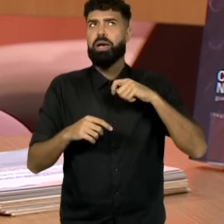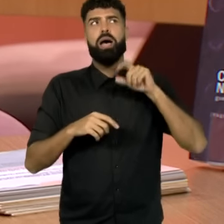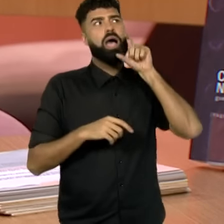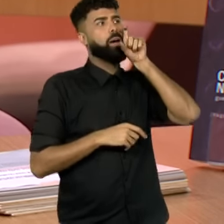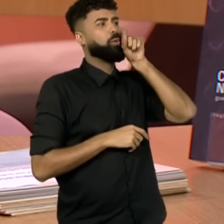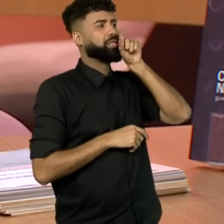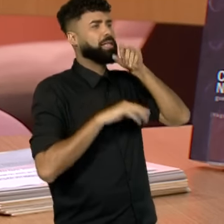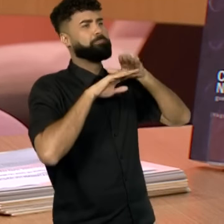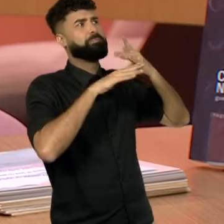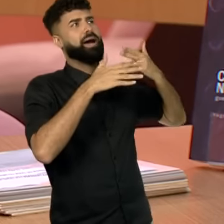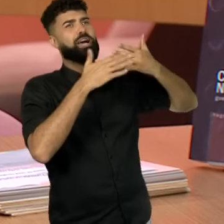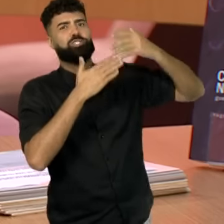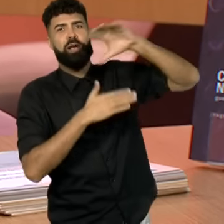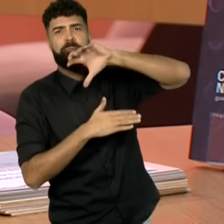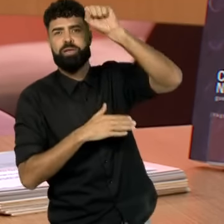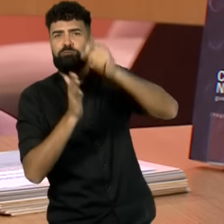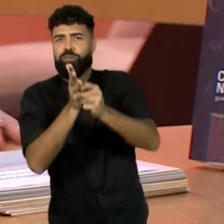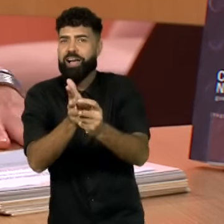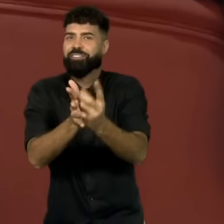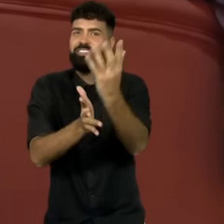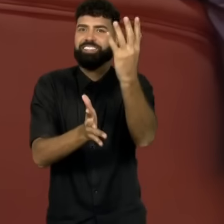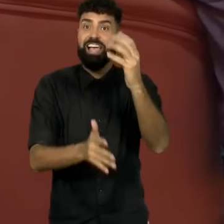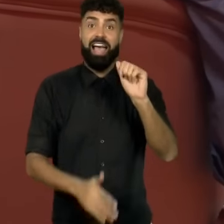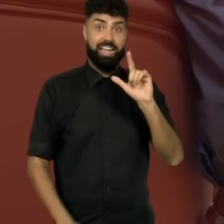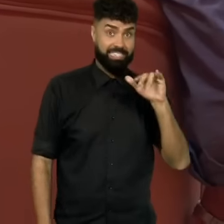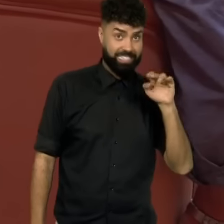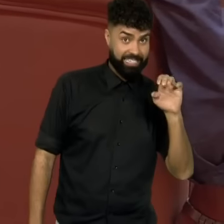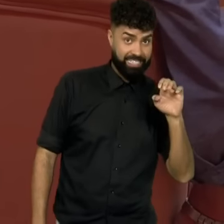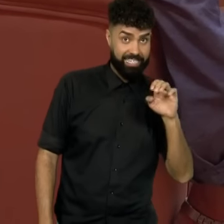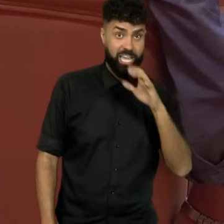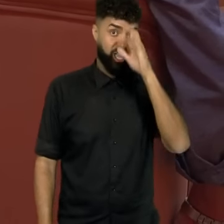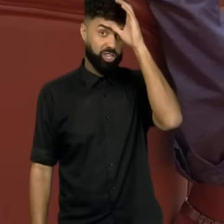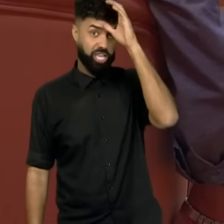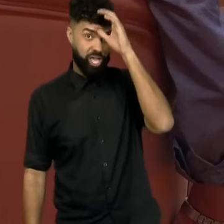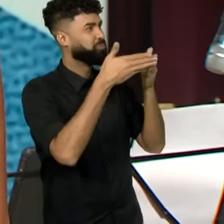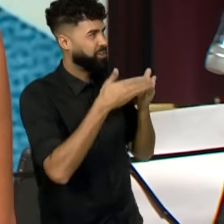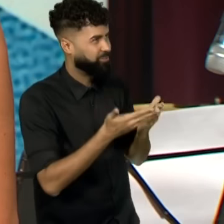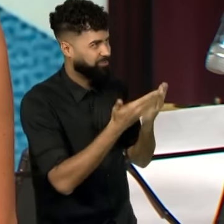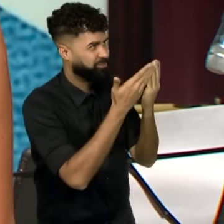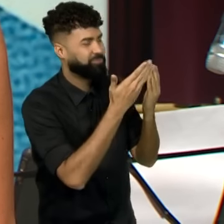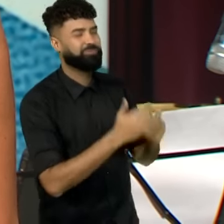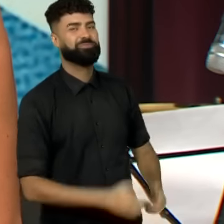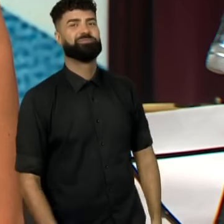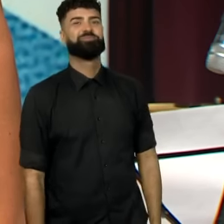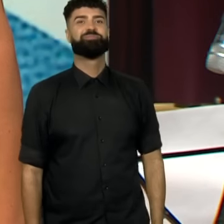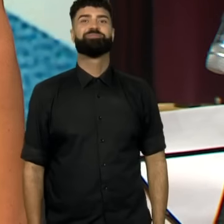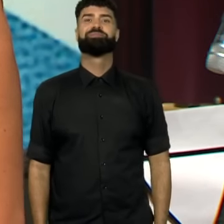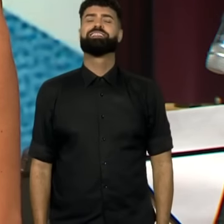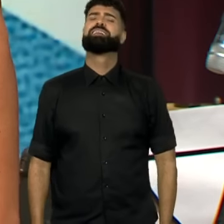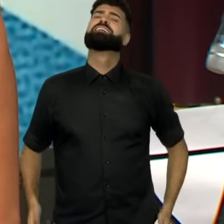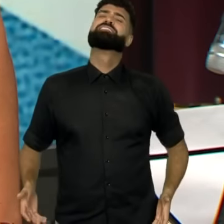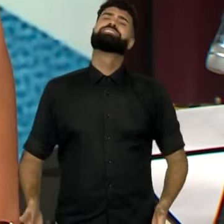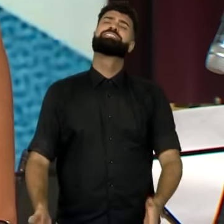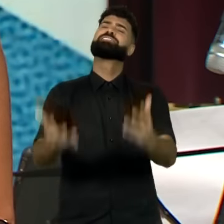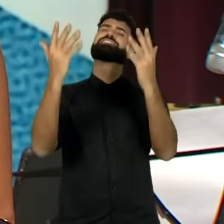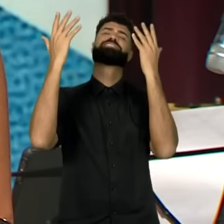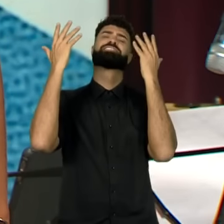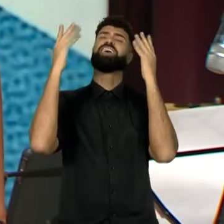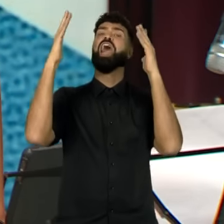Carioca. E a Aline Tia Surica é com vocês aqui no palco do Sem Censura, por favor. Salve o